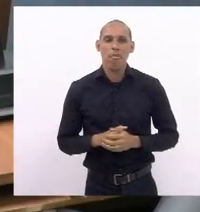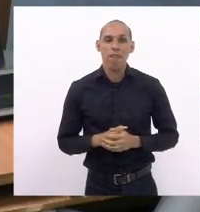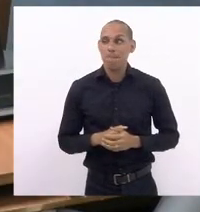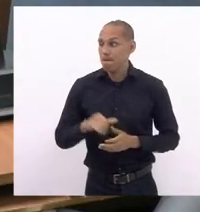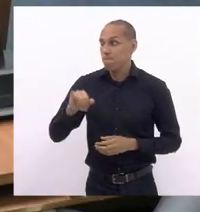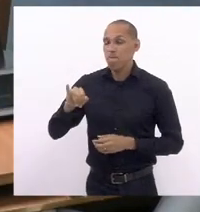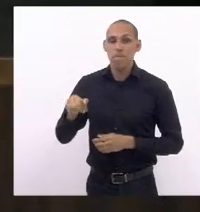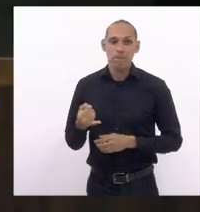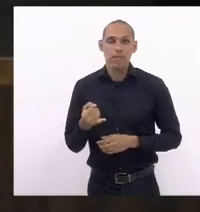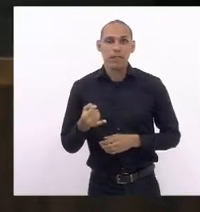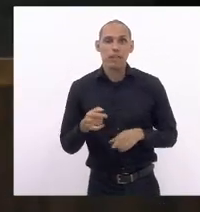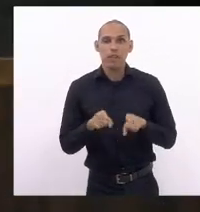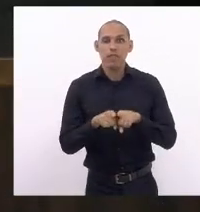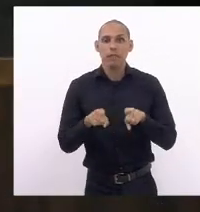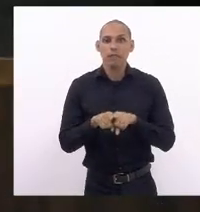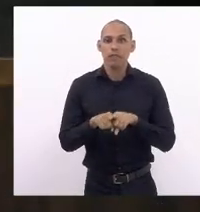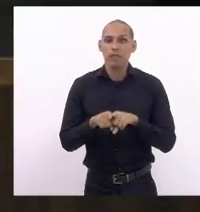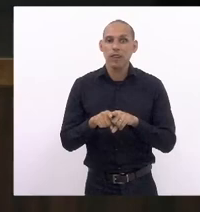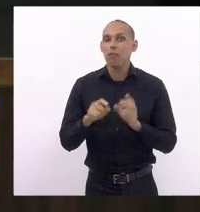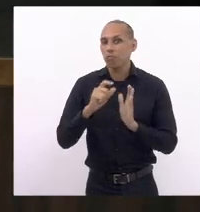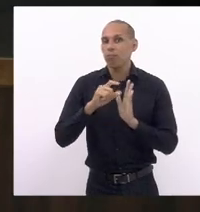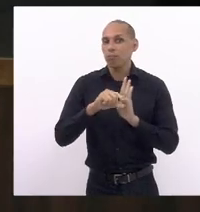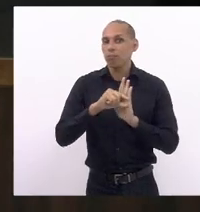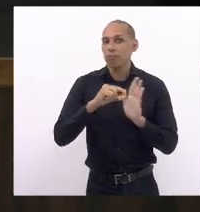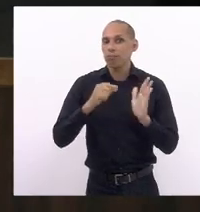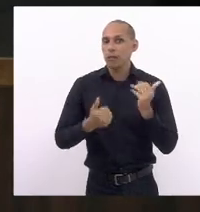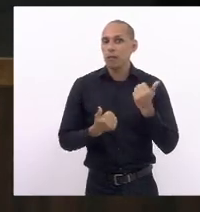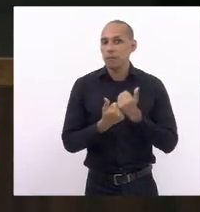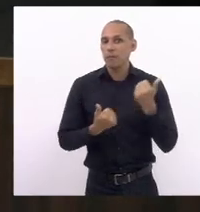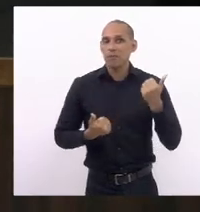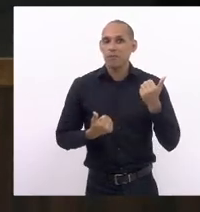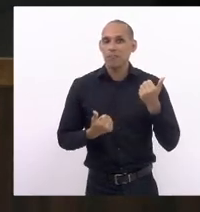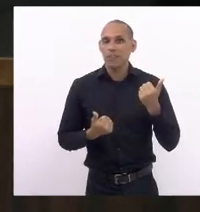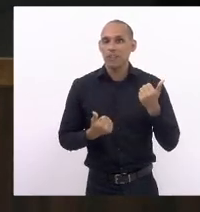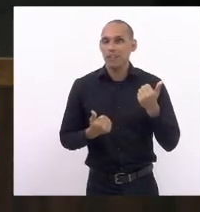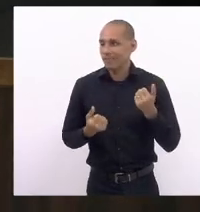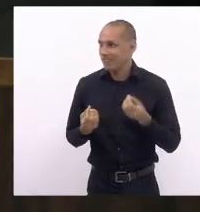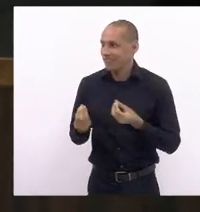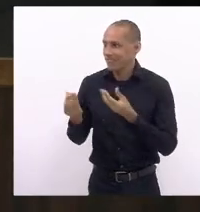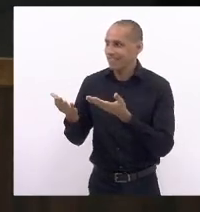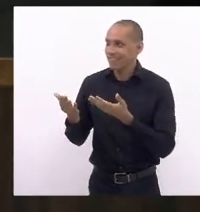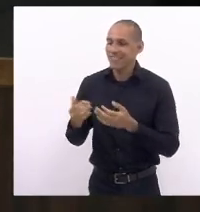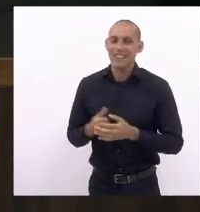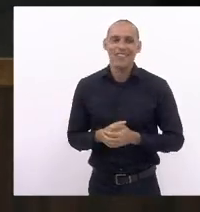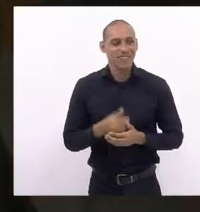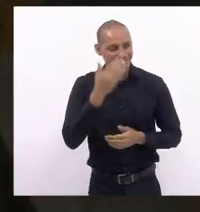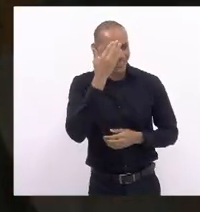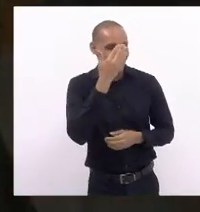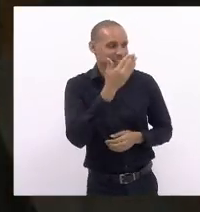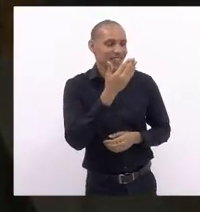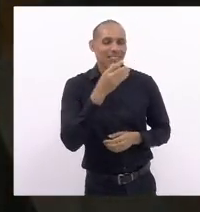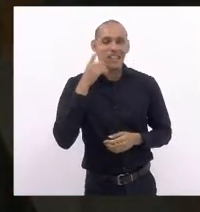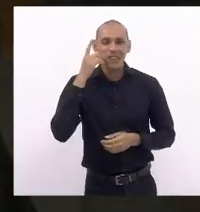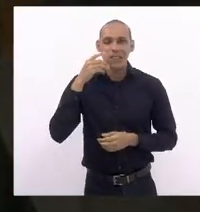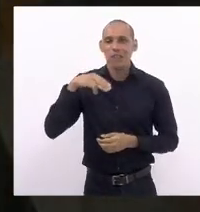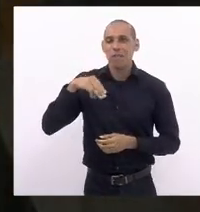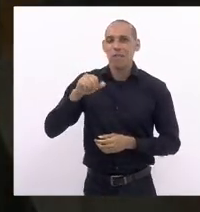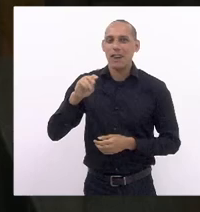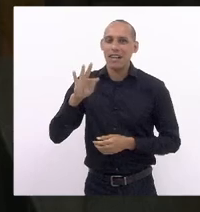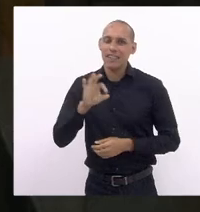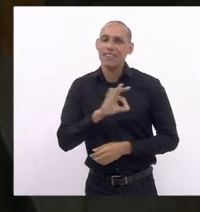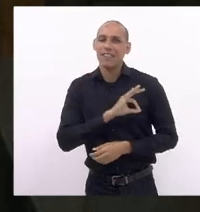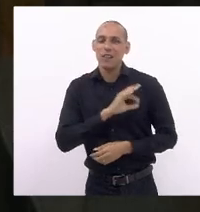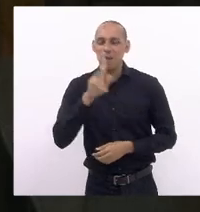Aproveita e informe aí sobre a coautoria. Oi. Concedida a coautoria. Obrigado, deputada Marta Rocha,